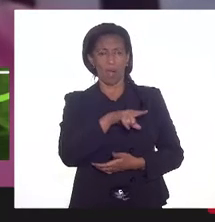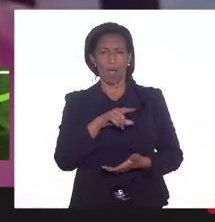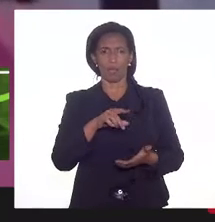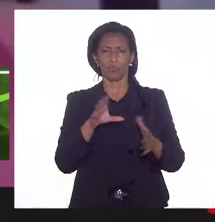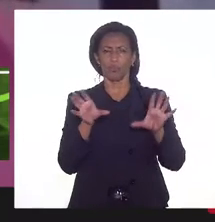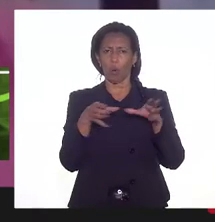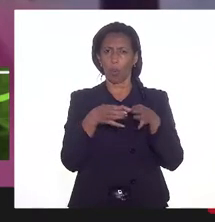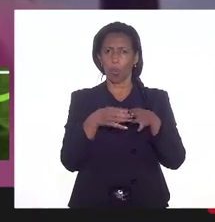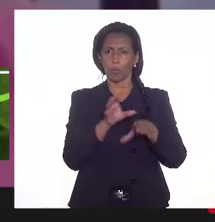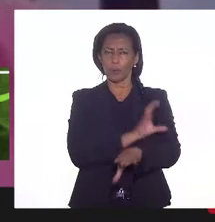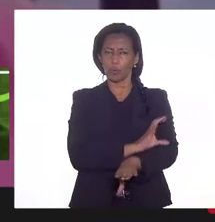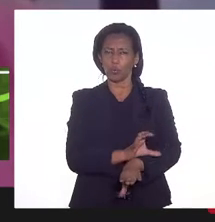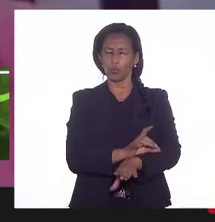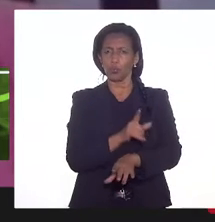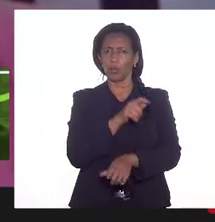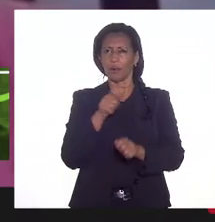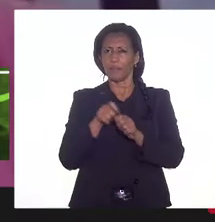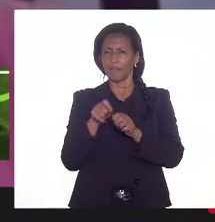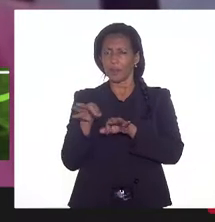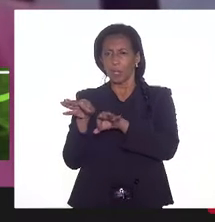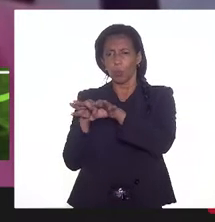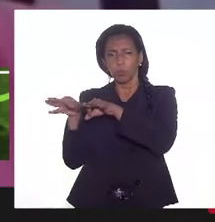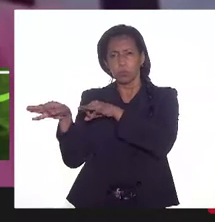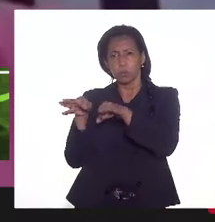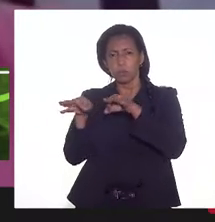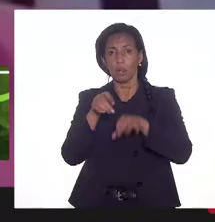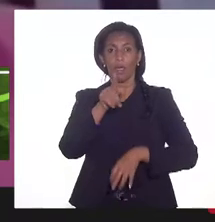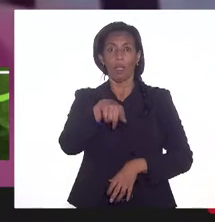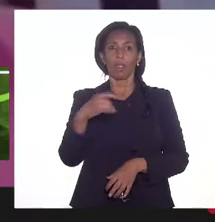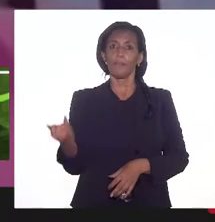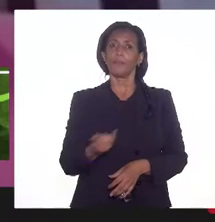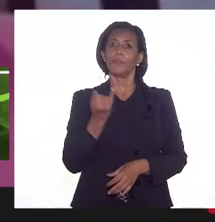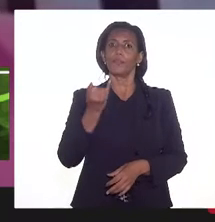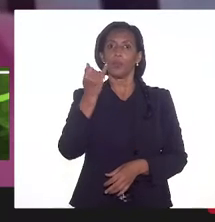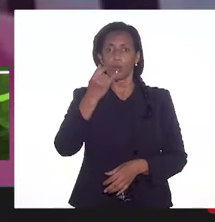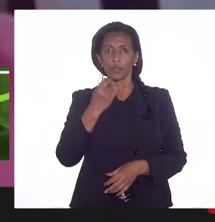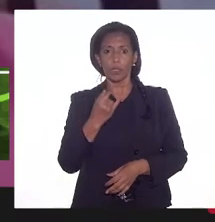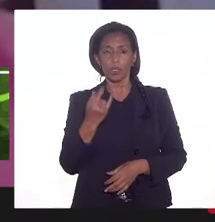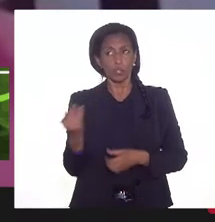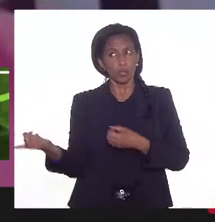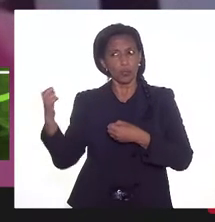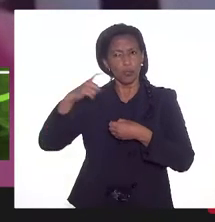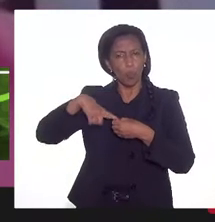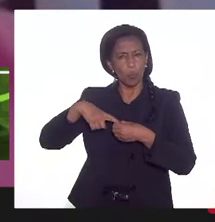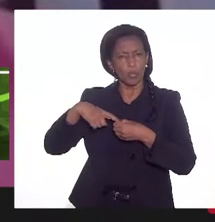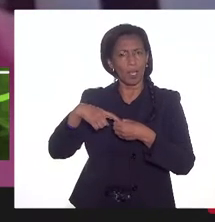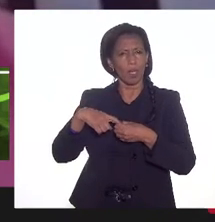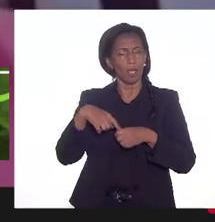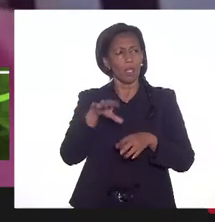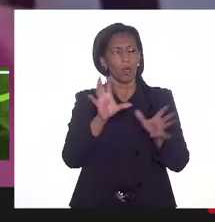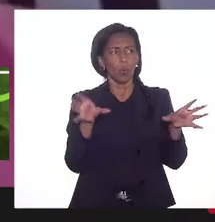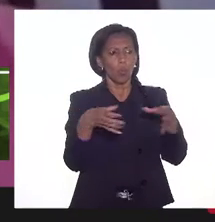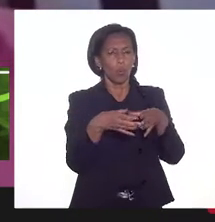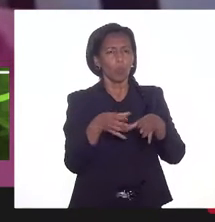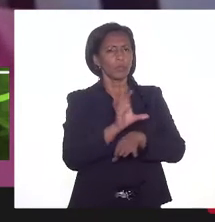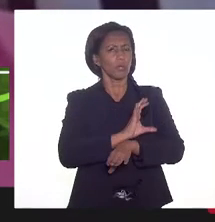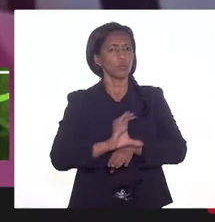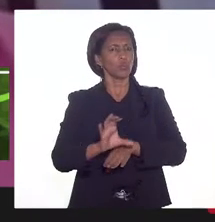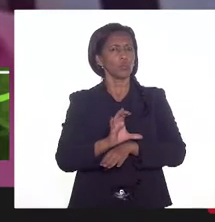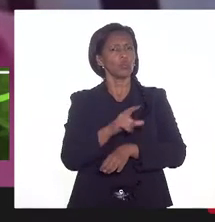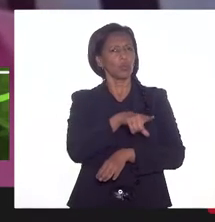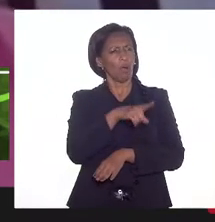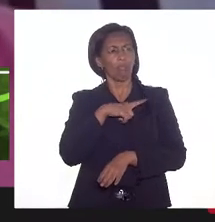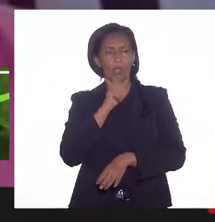esse mapeamento deputado e é muito importante a gente tentar retomar esse mapeamento que a Comissão de Cultura deve ter esse